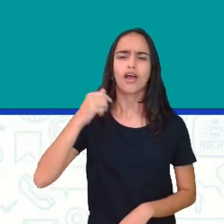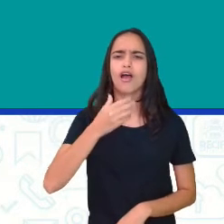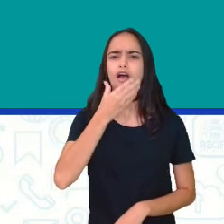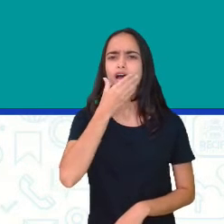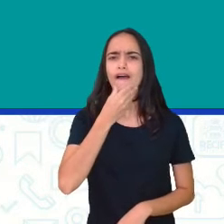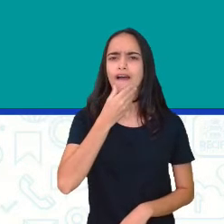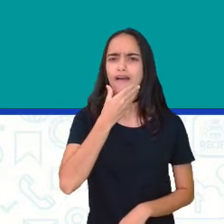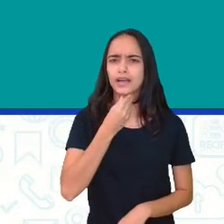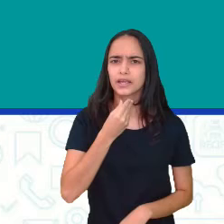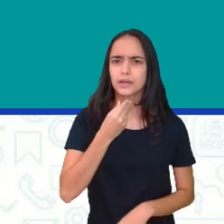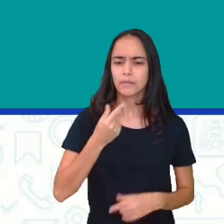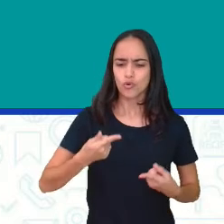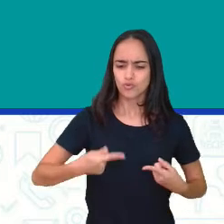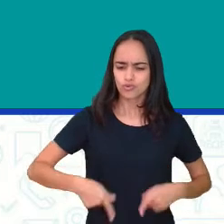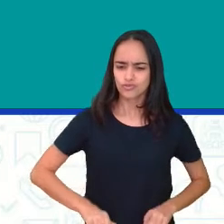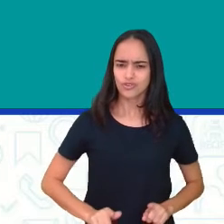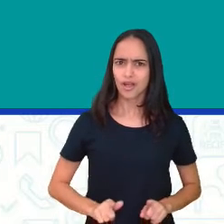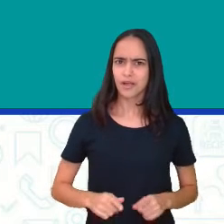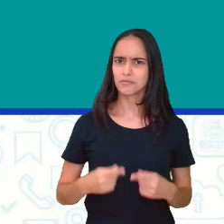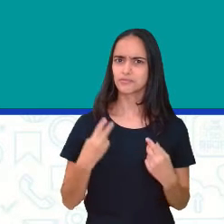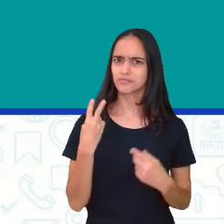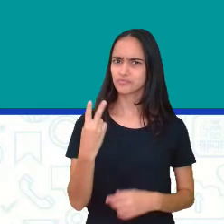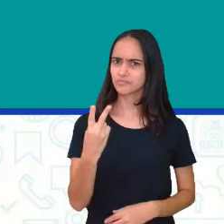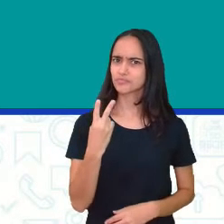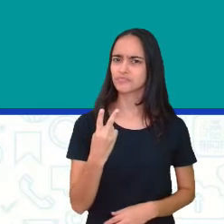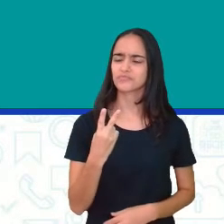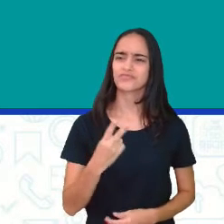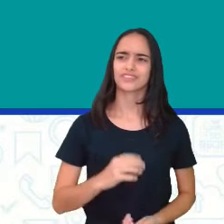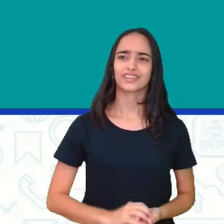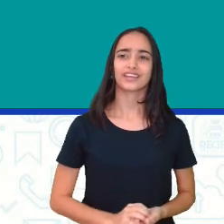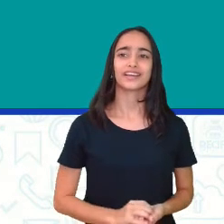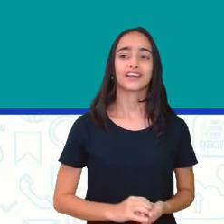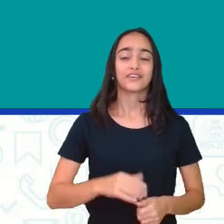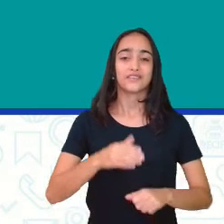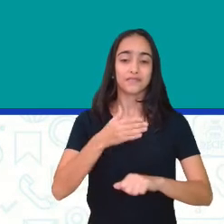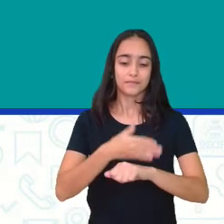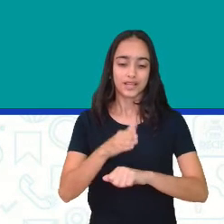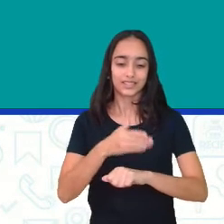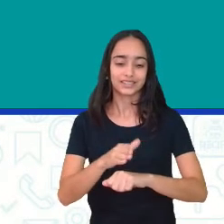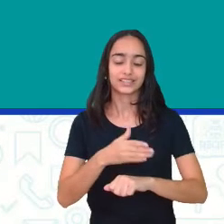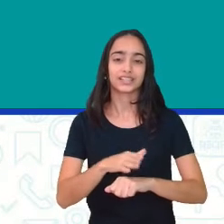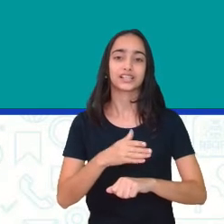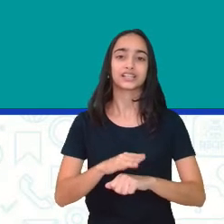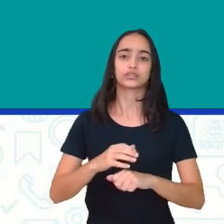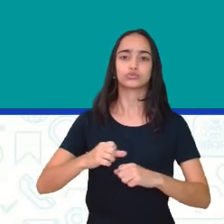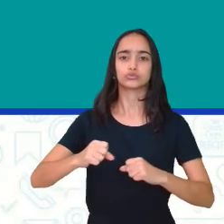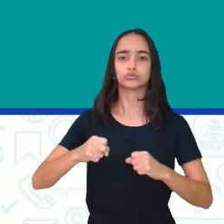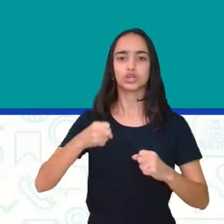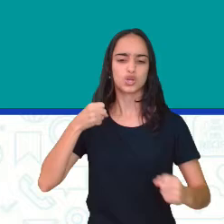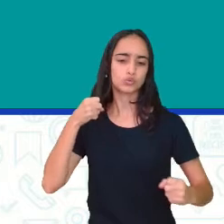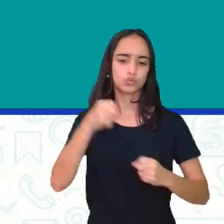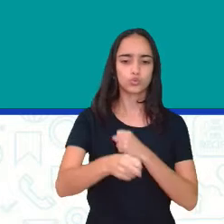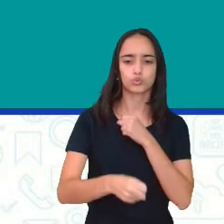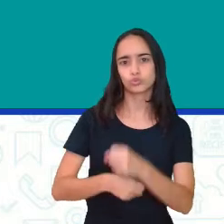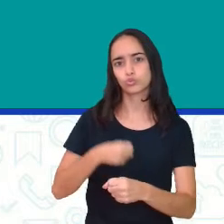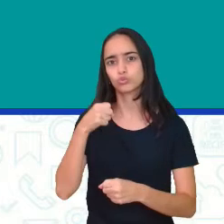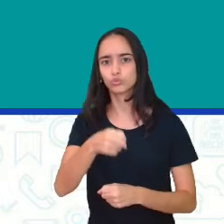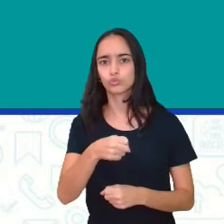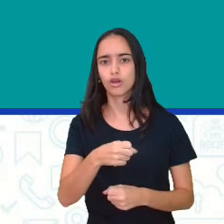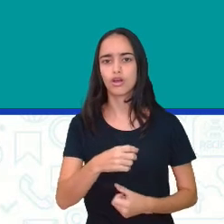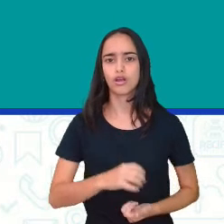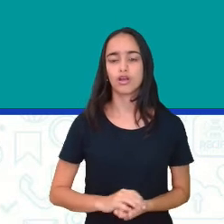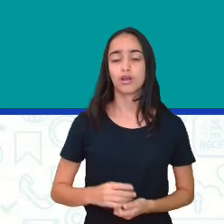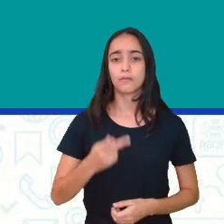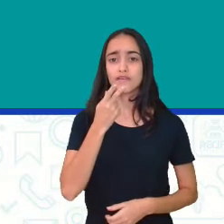né? Praticando aí um exercício voltado para a luta, né? Com uma característica de boxe. Para falar para